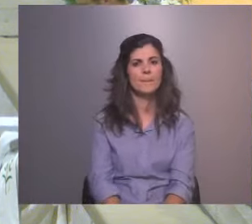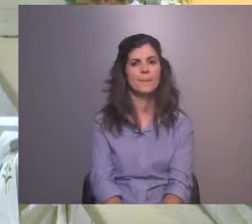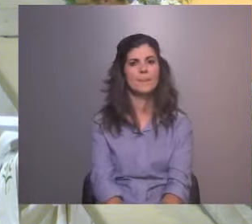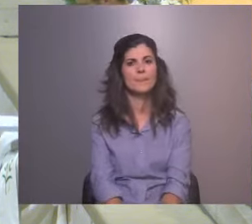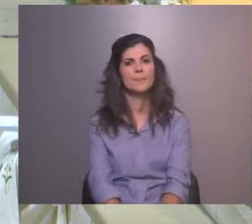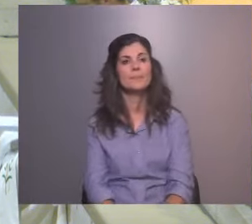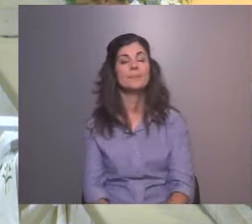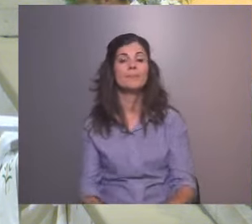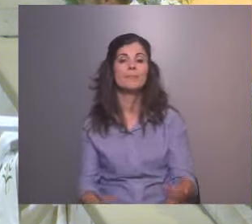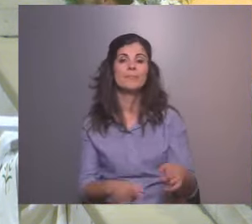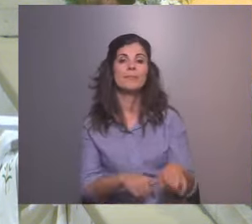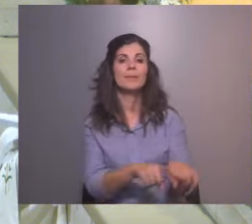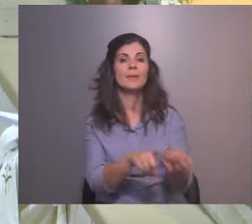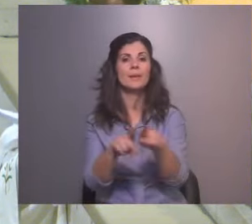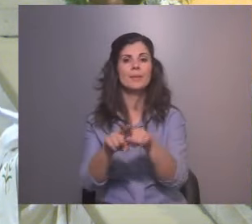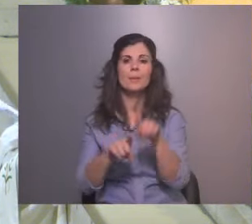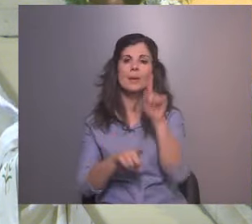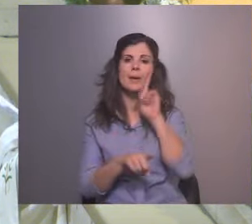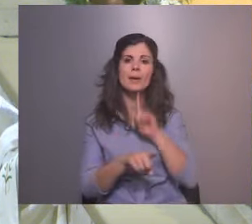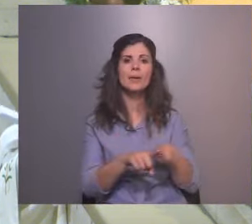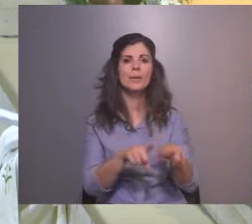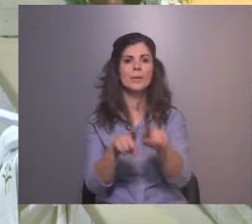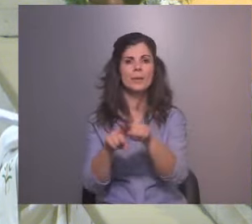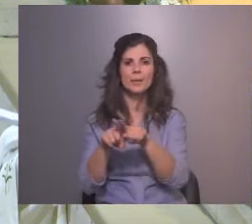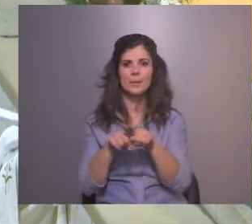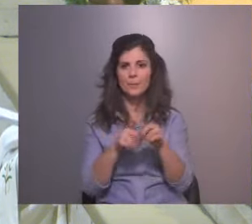Imaculado